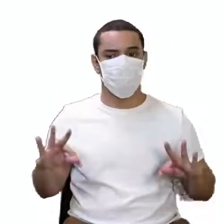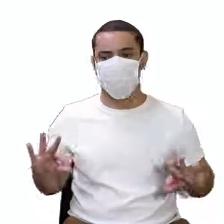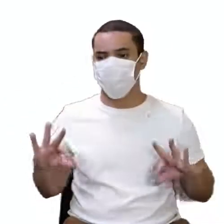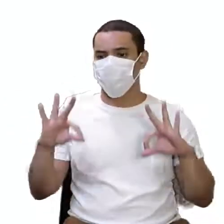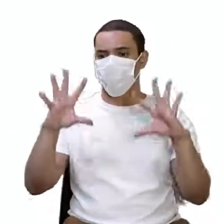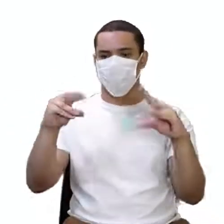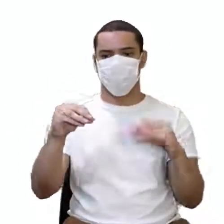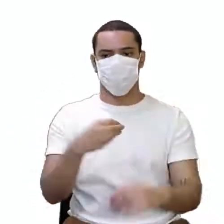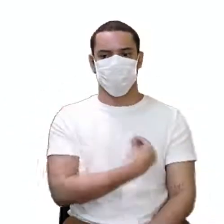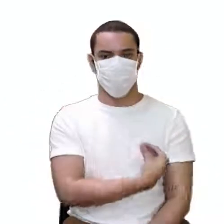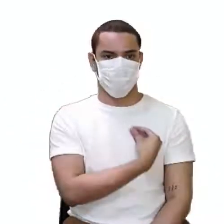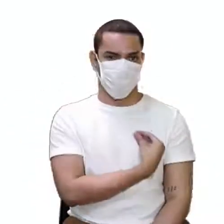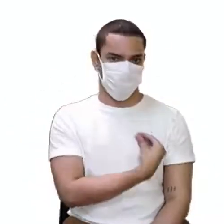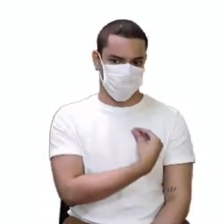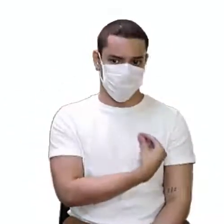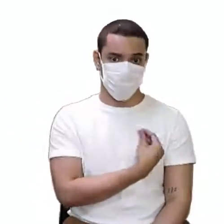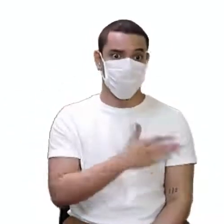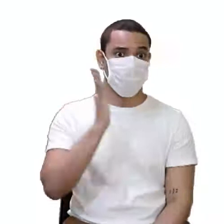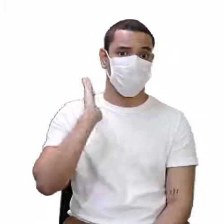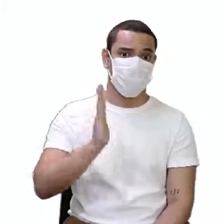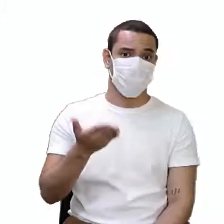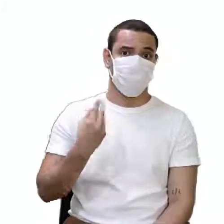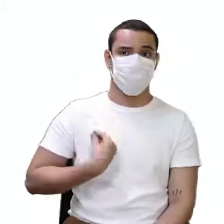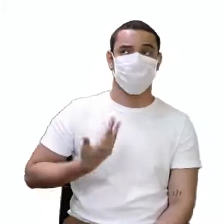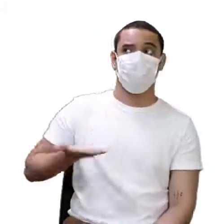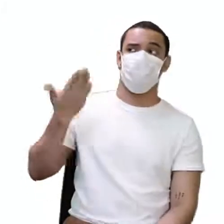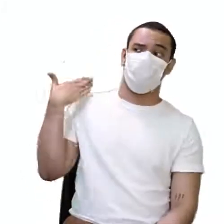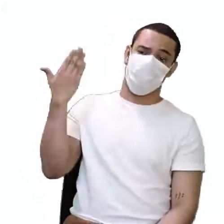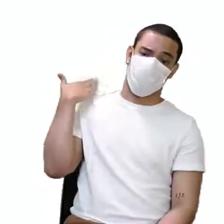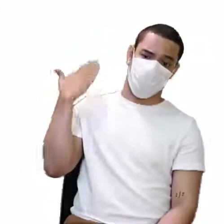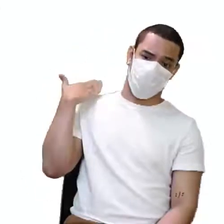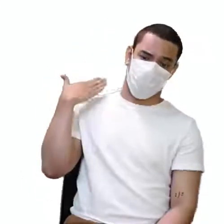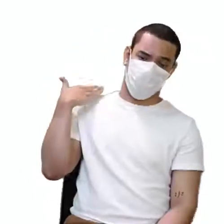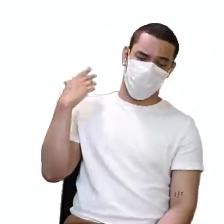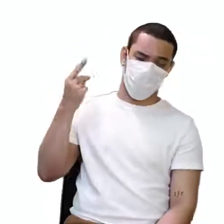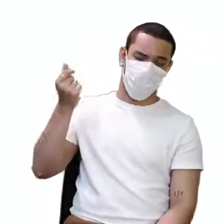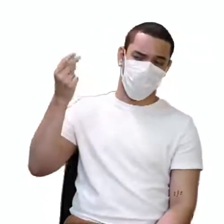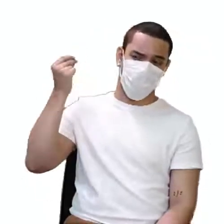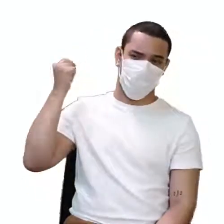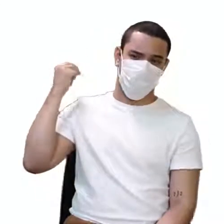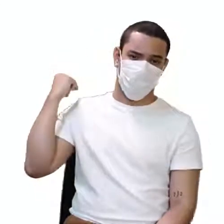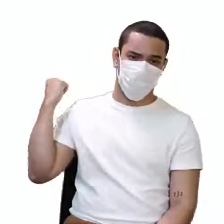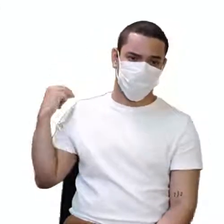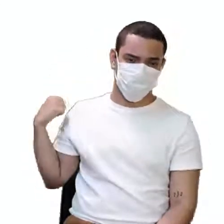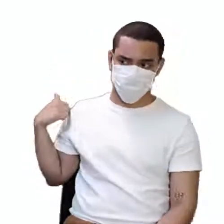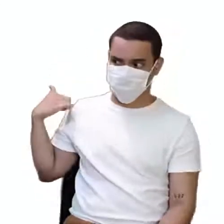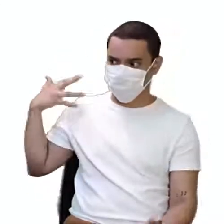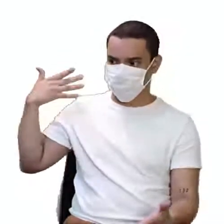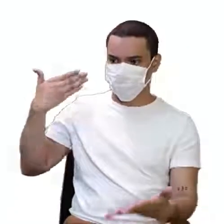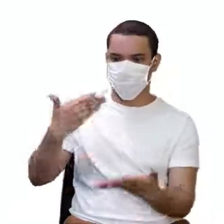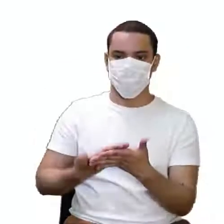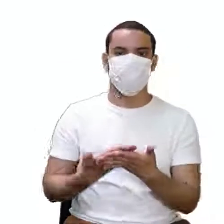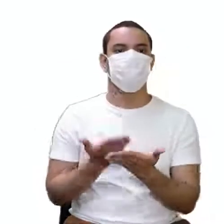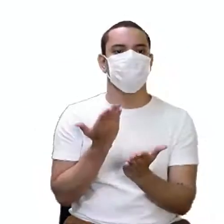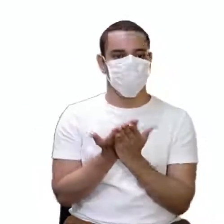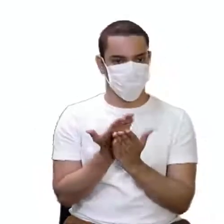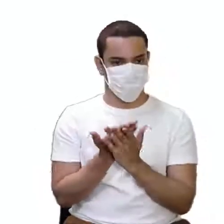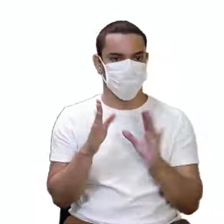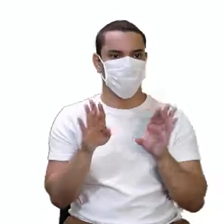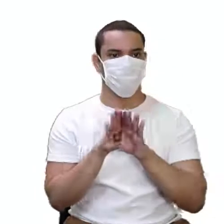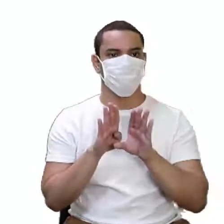hoje viventes, as que já existiram e aquilo que foi lá no início, tá? Então, olha